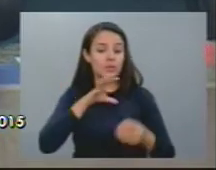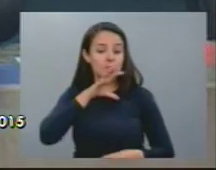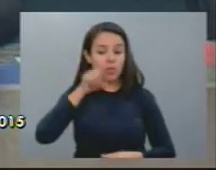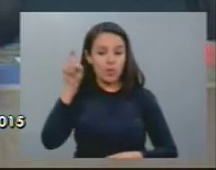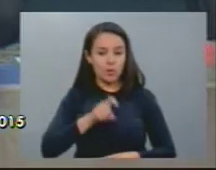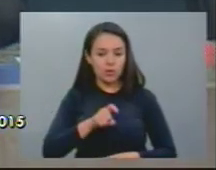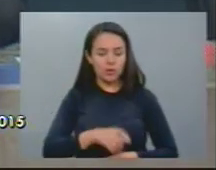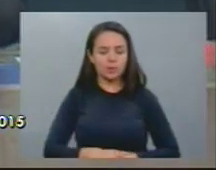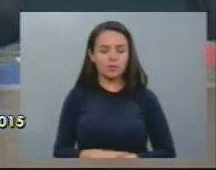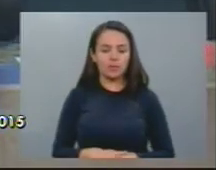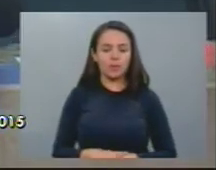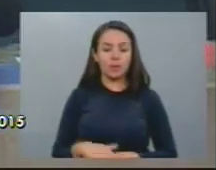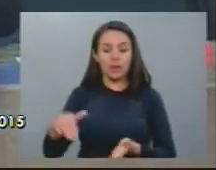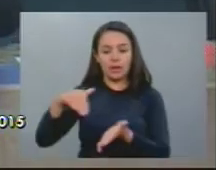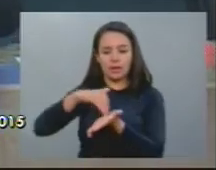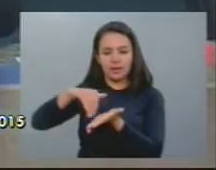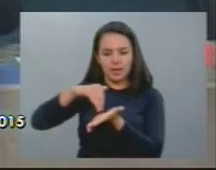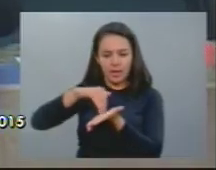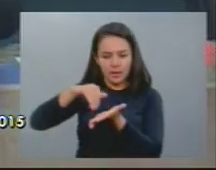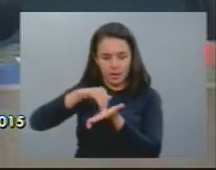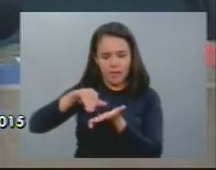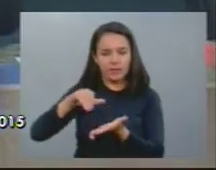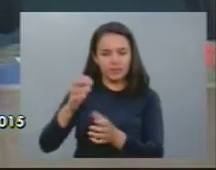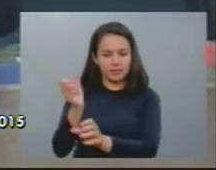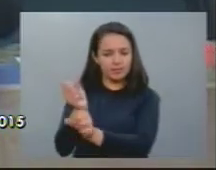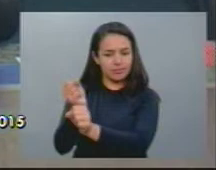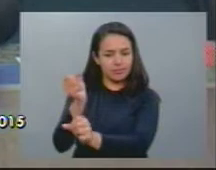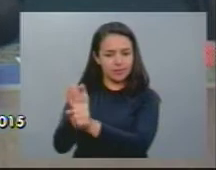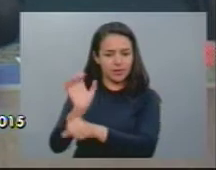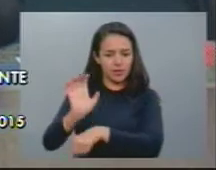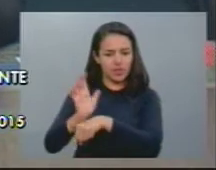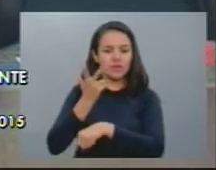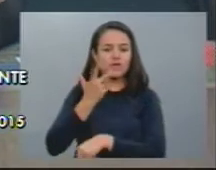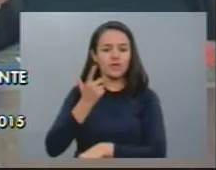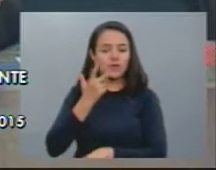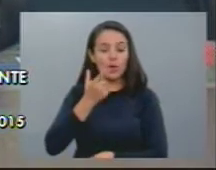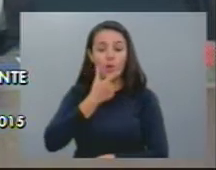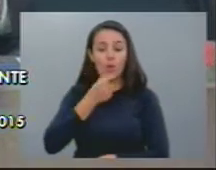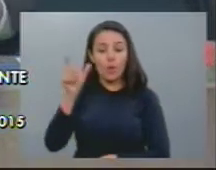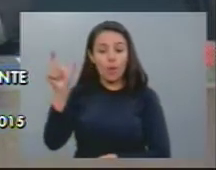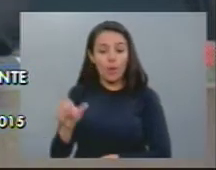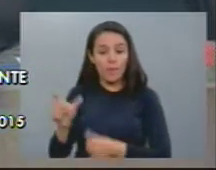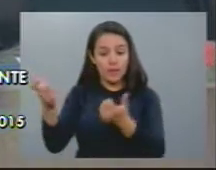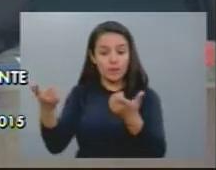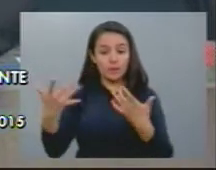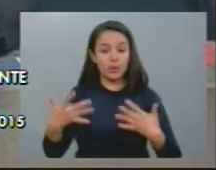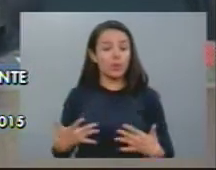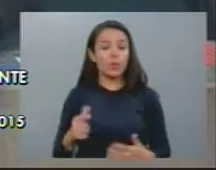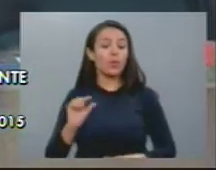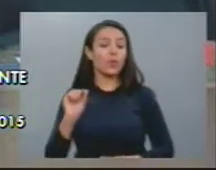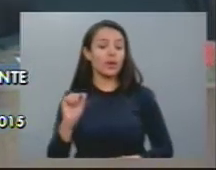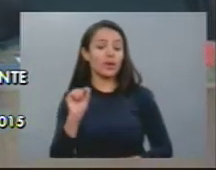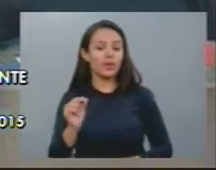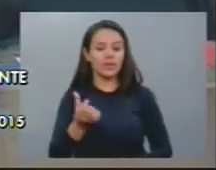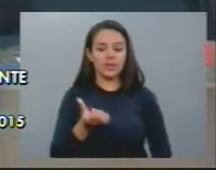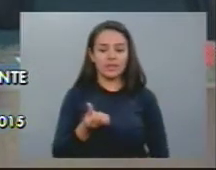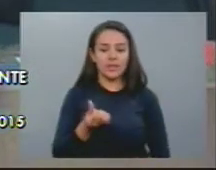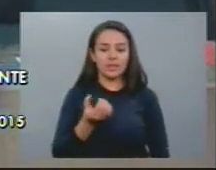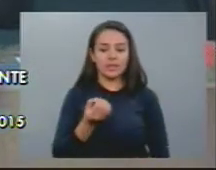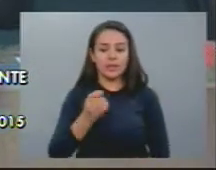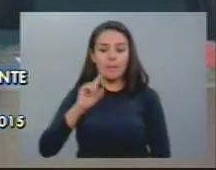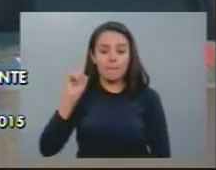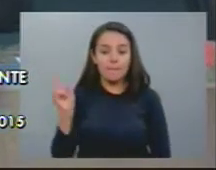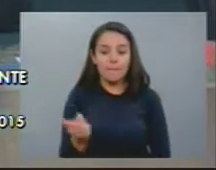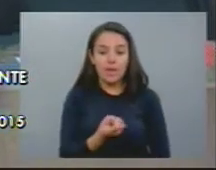segundo o que o secretário da Fazenda diz, o Estado do Ceará irá ter cerca de 60 milhões